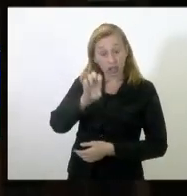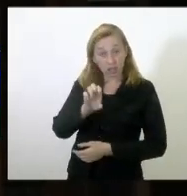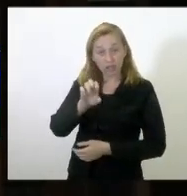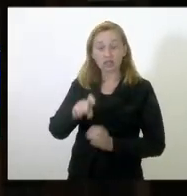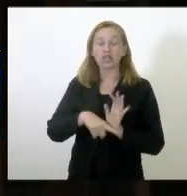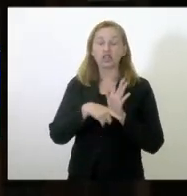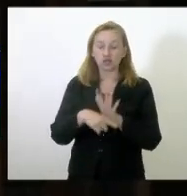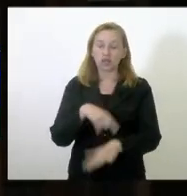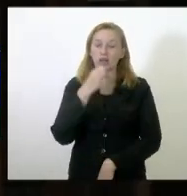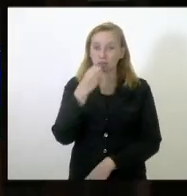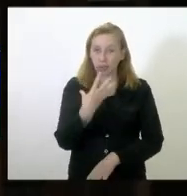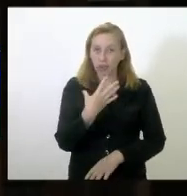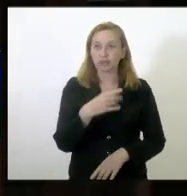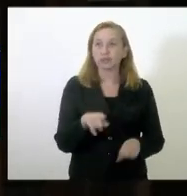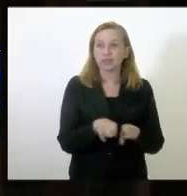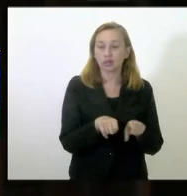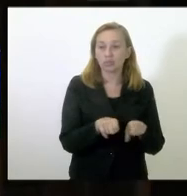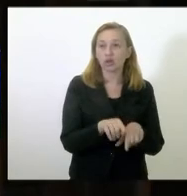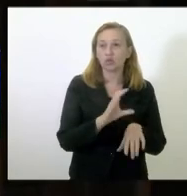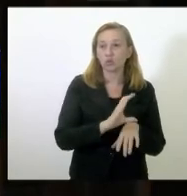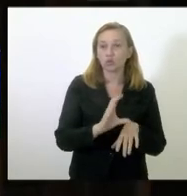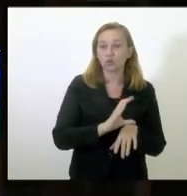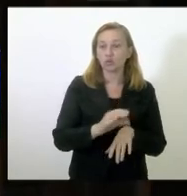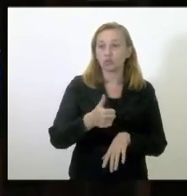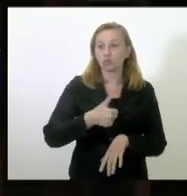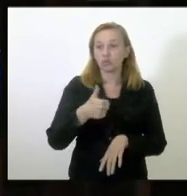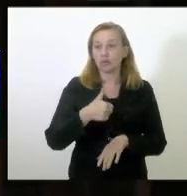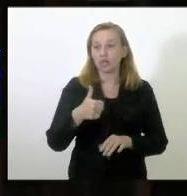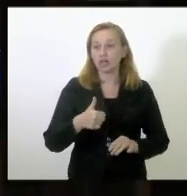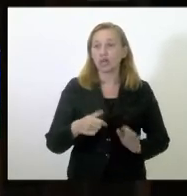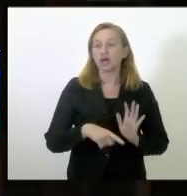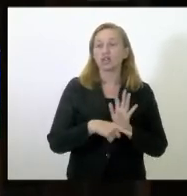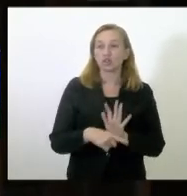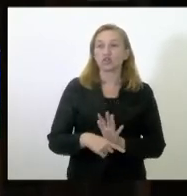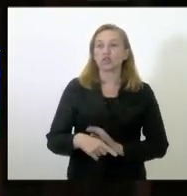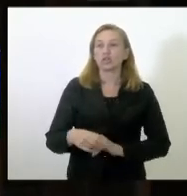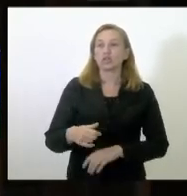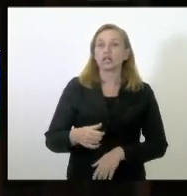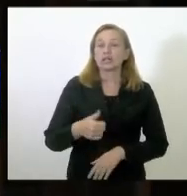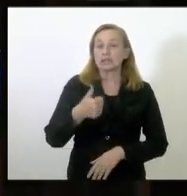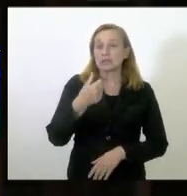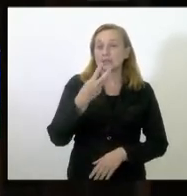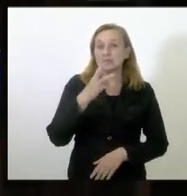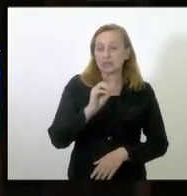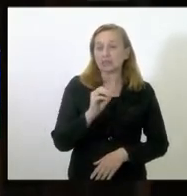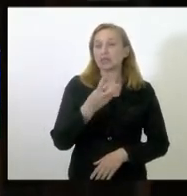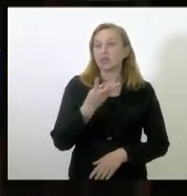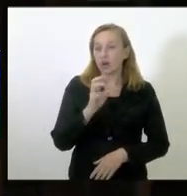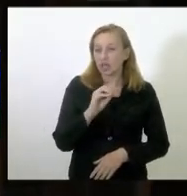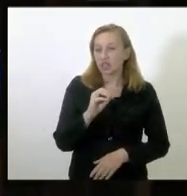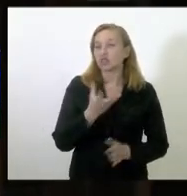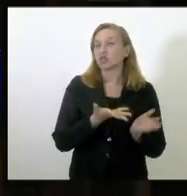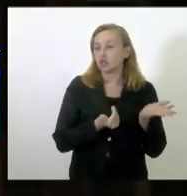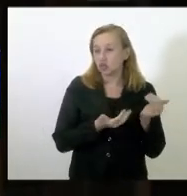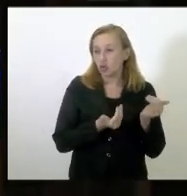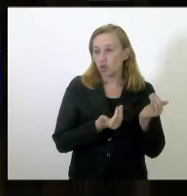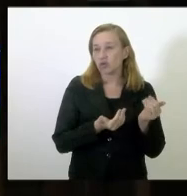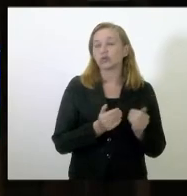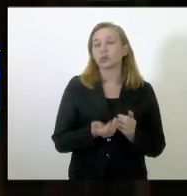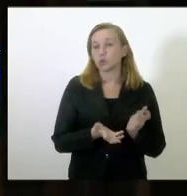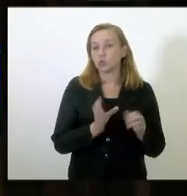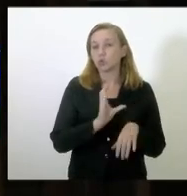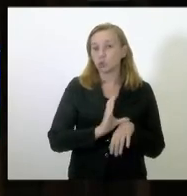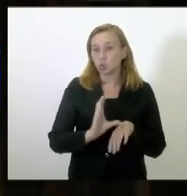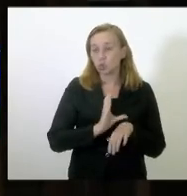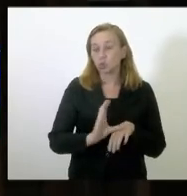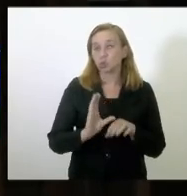ajudado bastante, além do curso de primeiros socorros, são sempre 30, 40 jovens que participam do curso. São